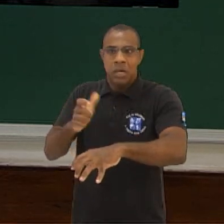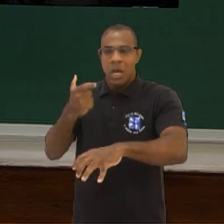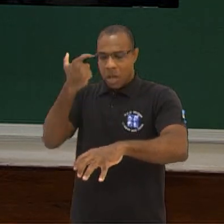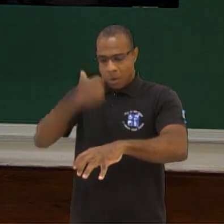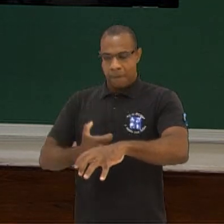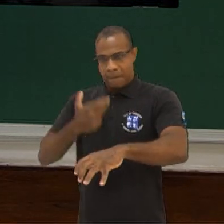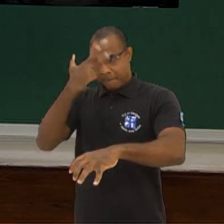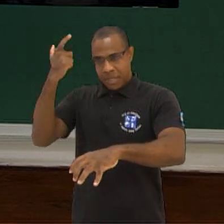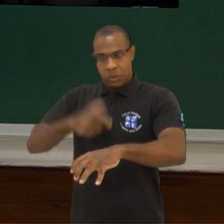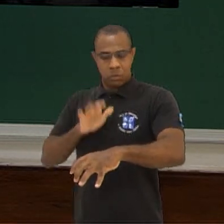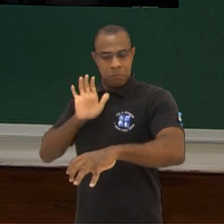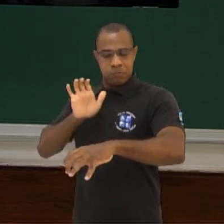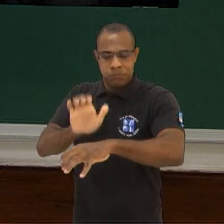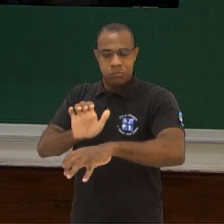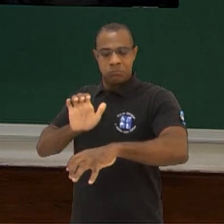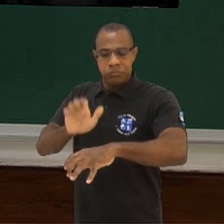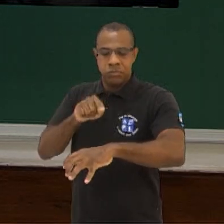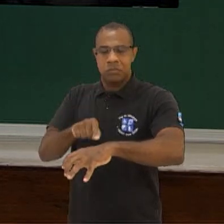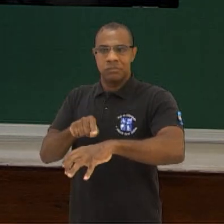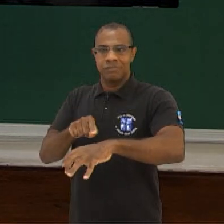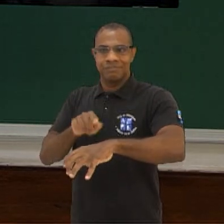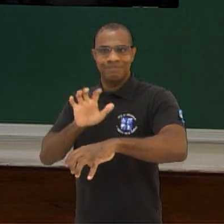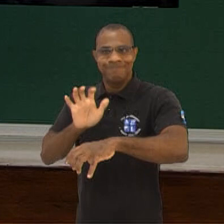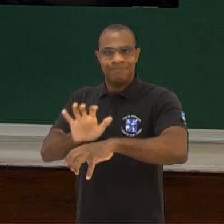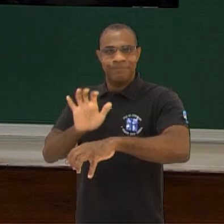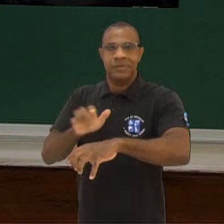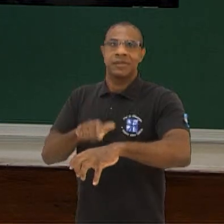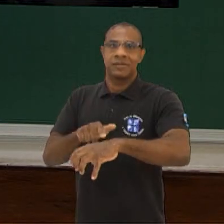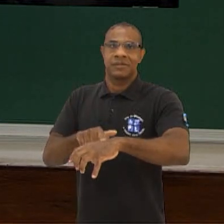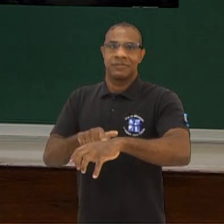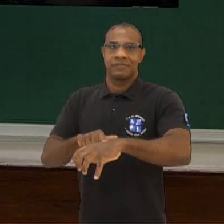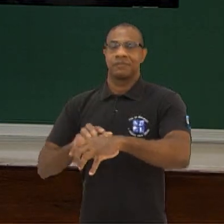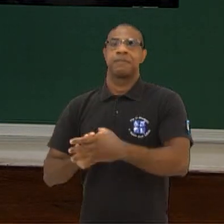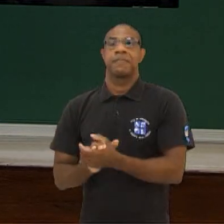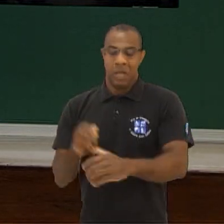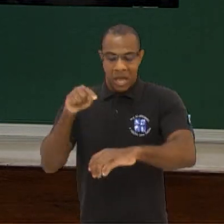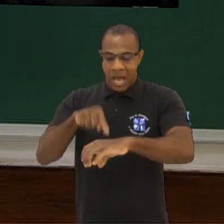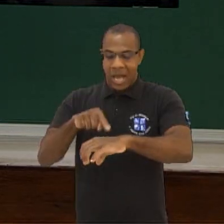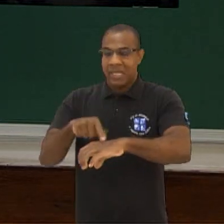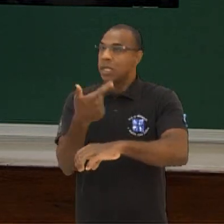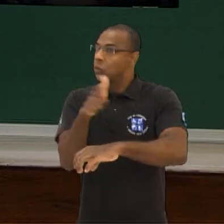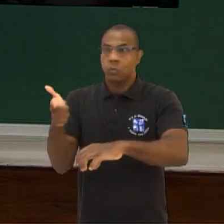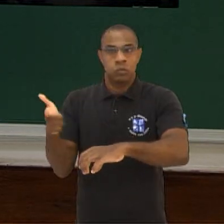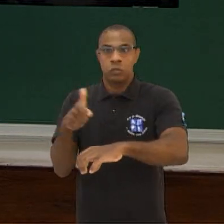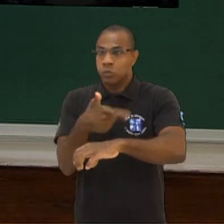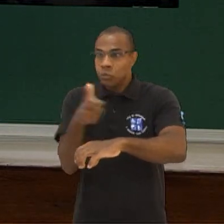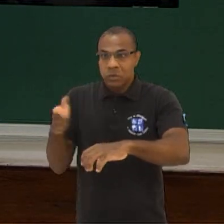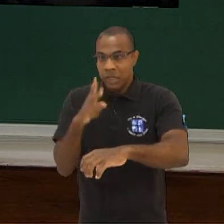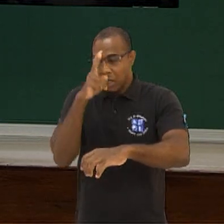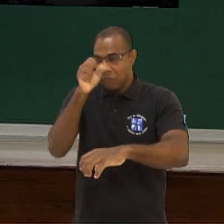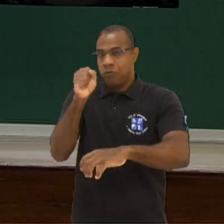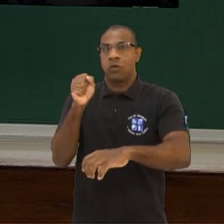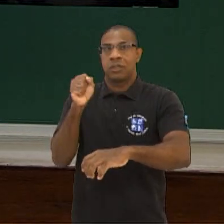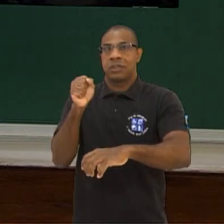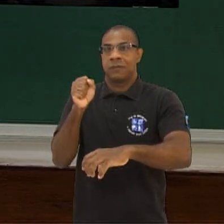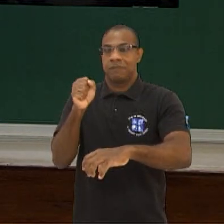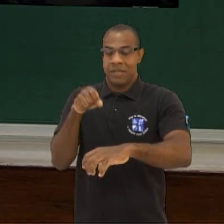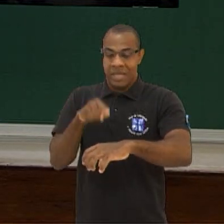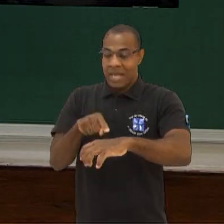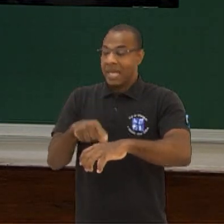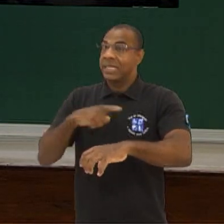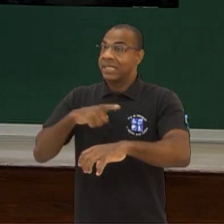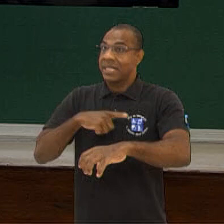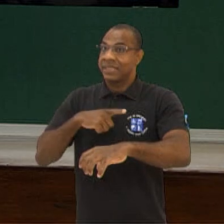agir sobre a carga elétrica, é um campo magnético externo, não é da carga elétrica, ok? A carga elétrica está sofrendo a ação desse campo